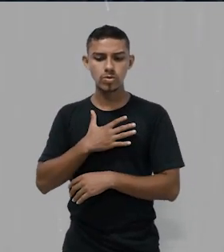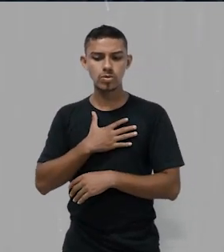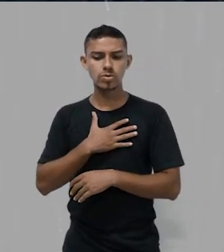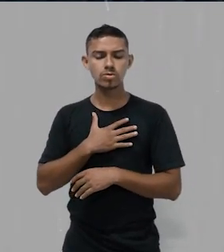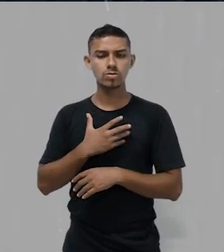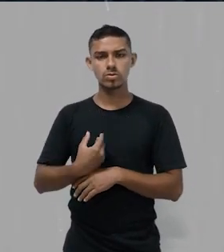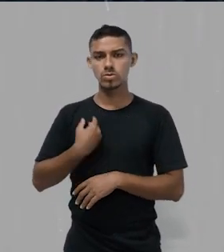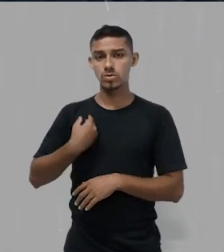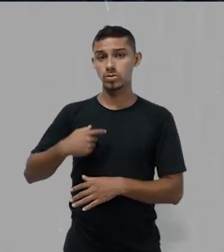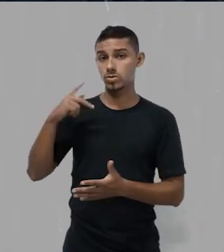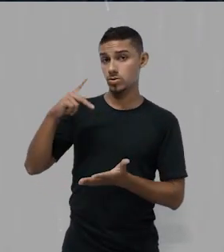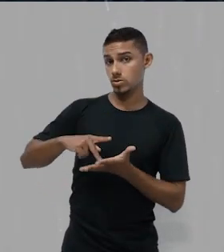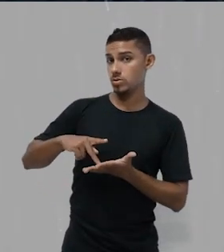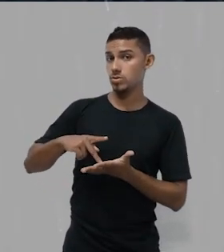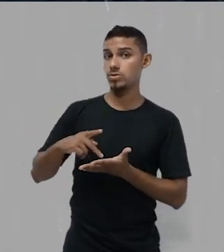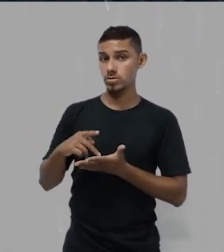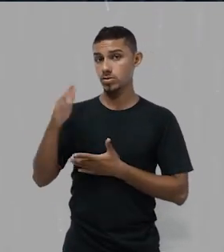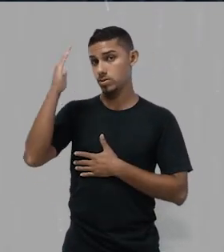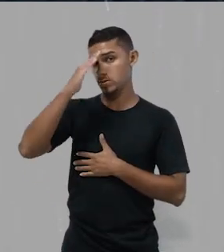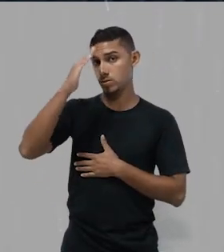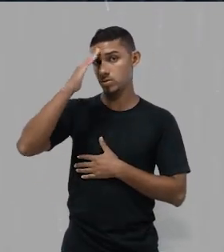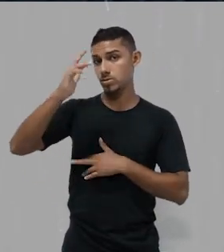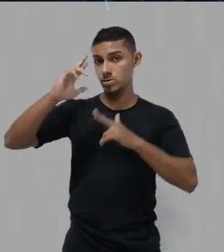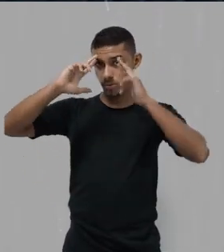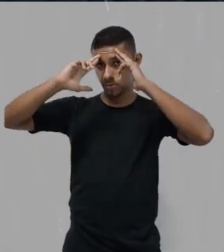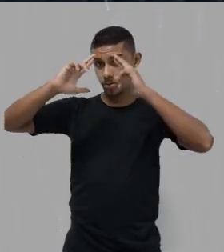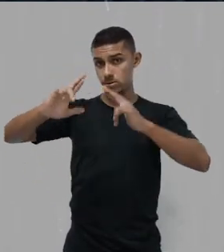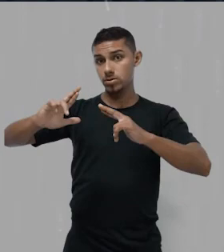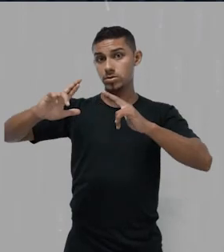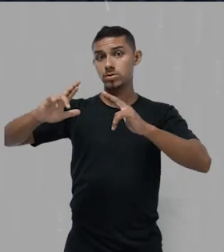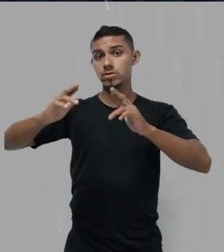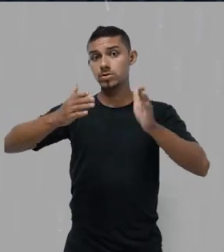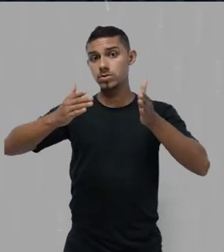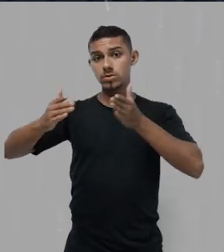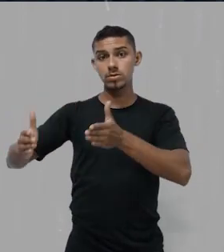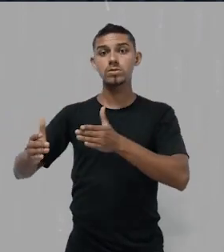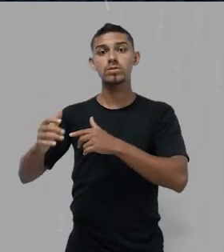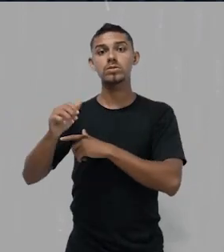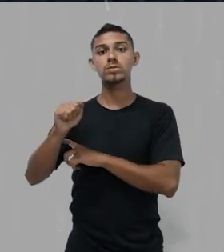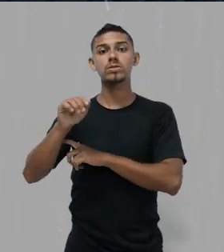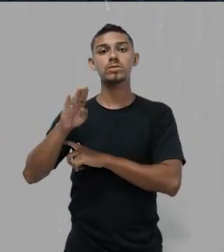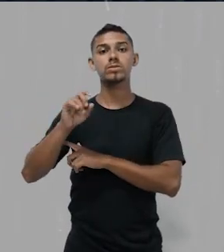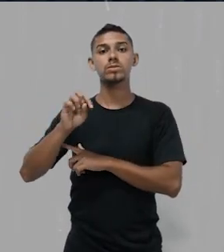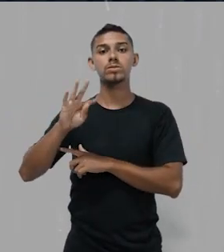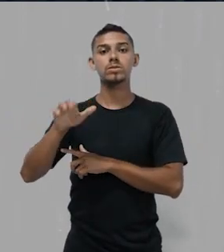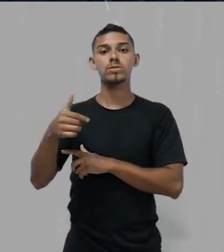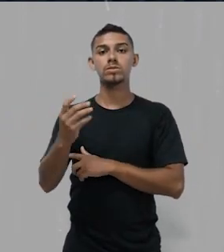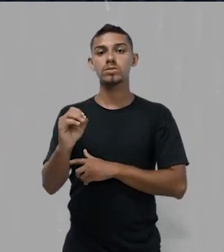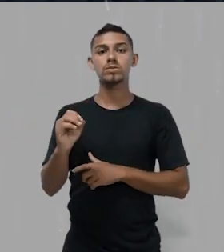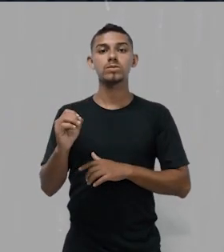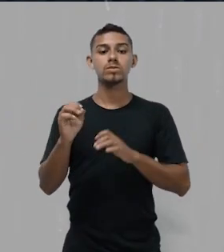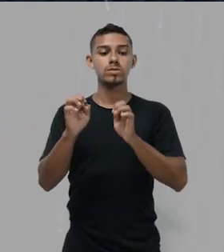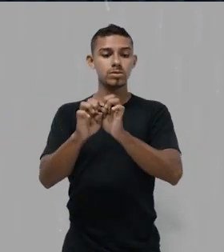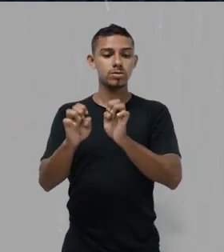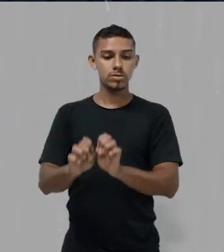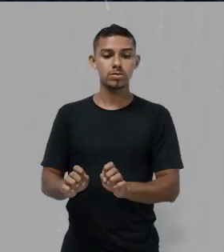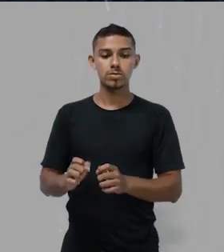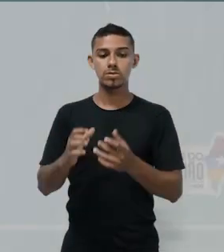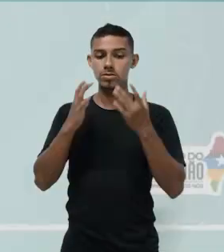realistas? Então, eu tenho que entender essa situação e respeitar o processo de abstração estético da obra, que é o caso desse aqui,